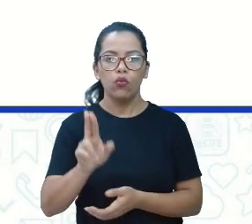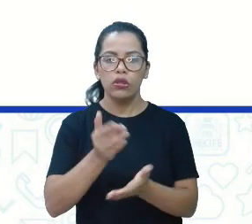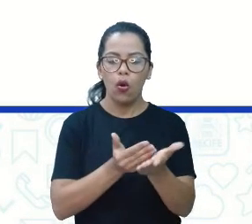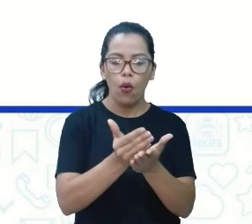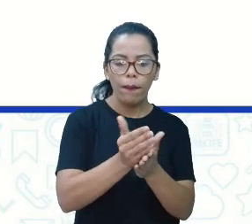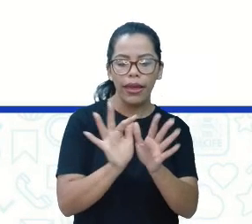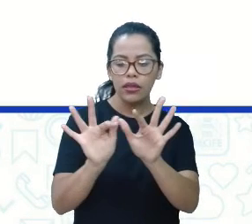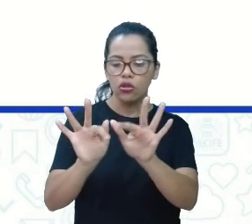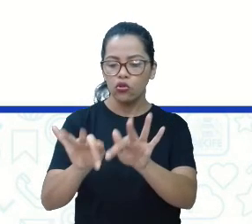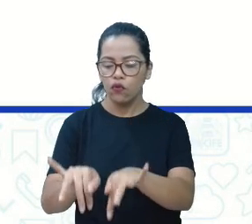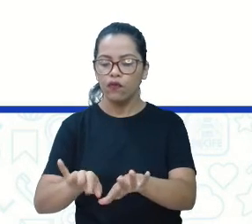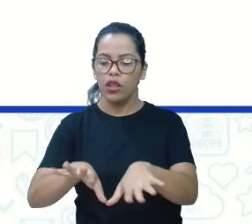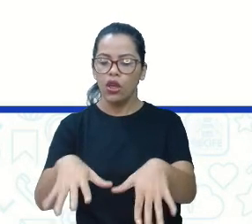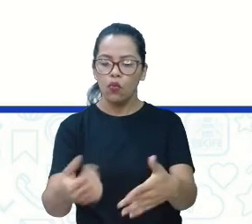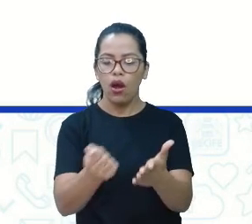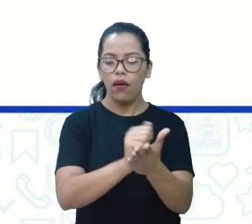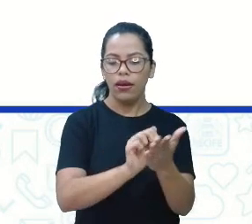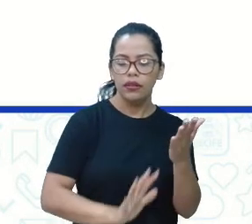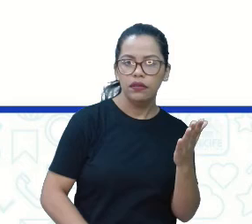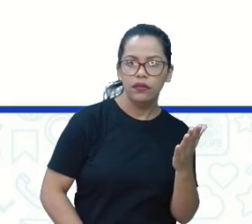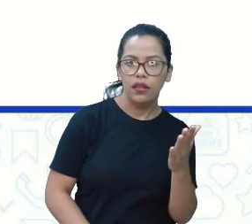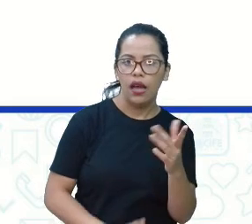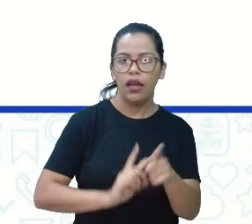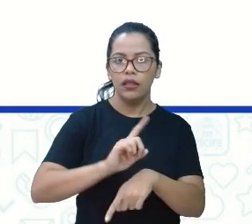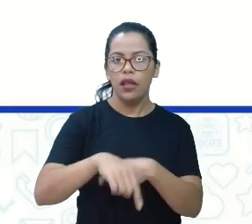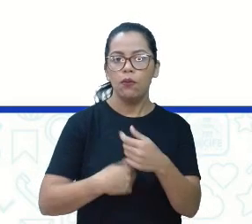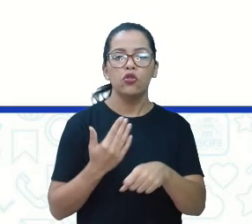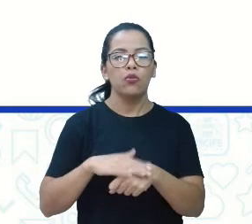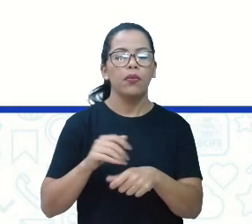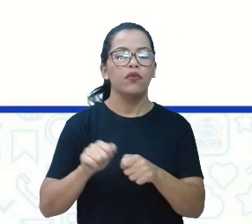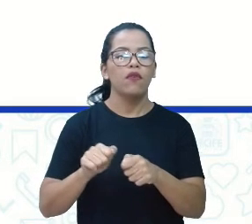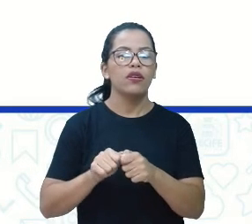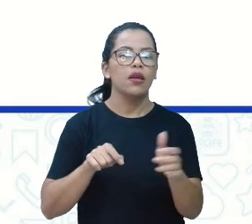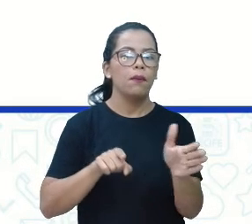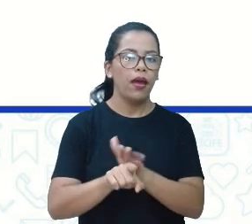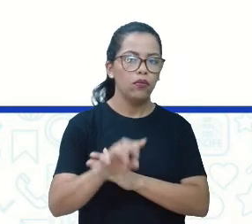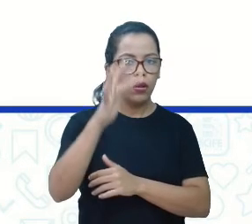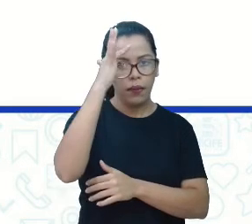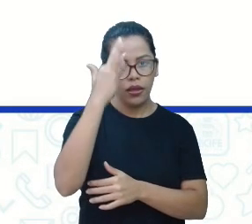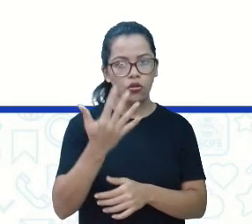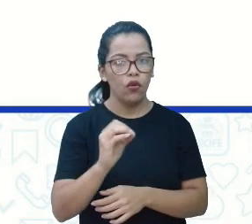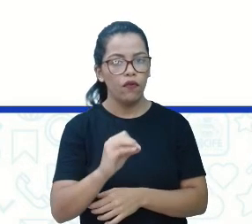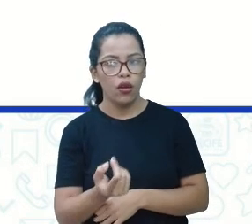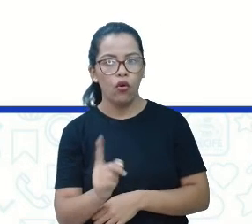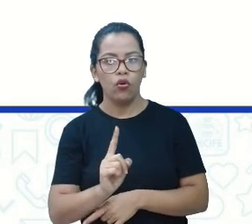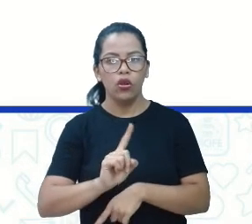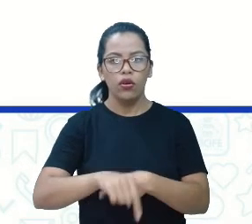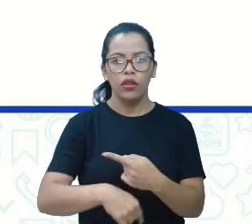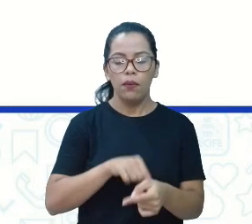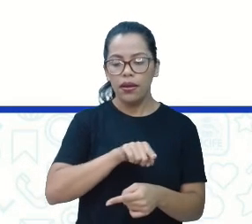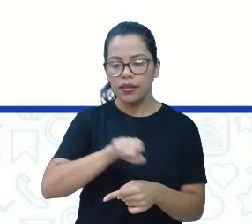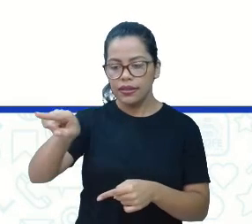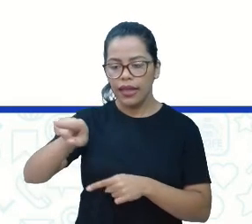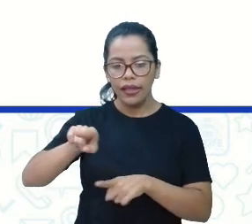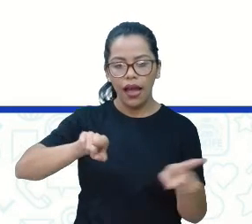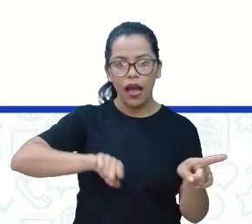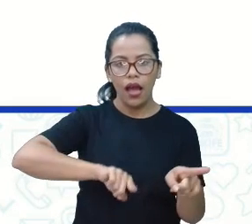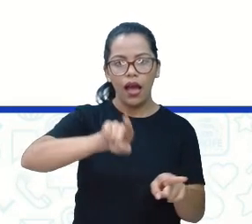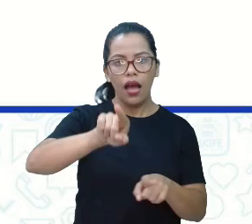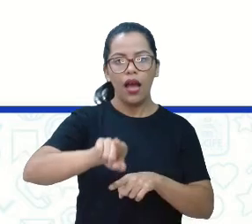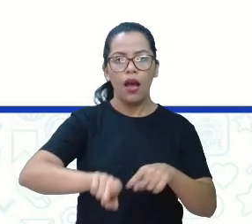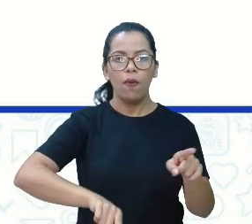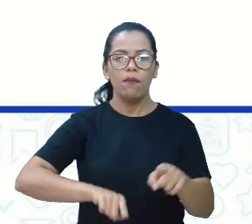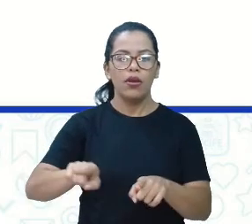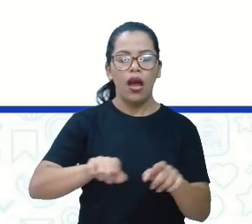o momento em que eu vou fazer a pergunta para tomar uma decisão ou não, e a setinha para direcionar o fluxo. Esses dois aqui a gente utiliza mais